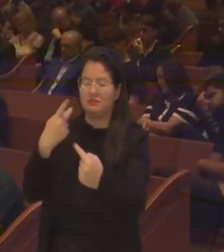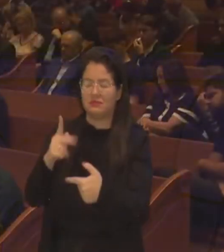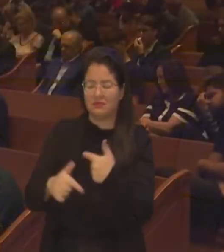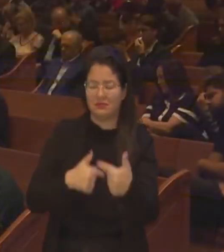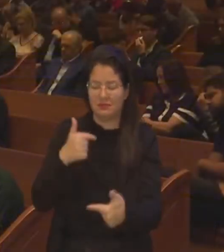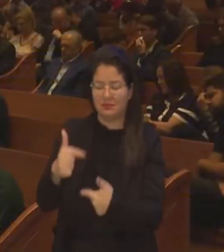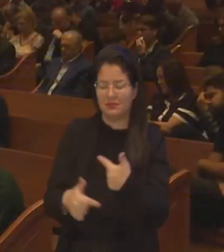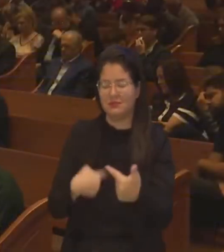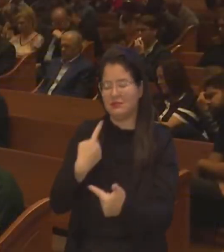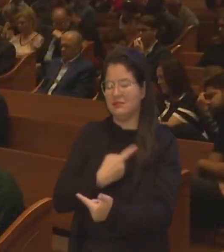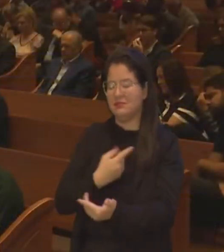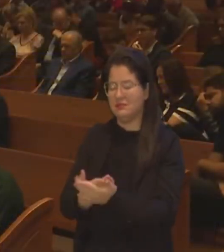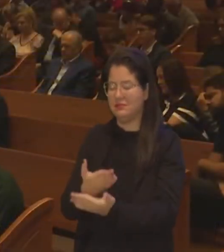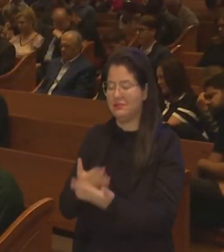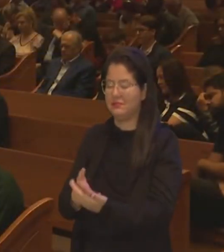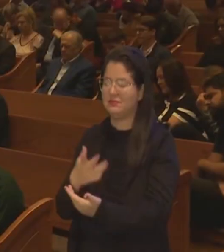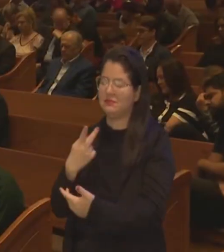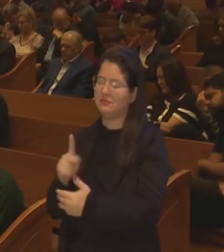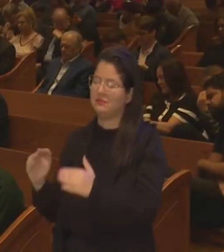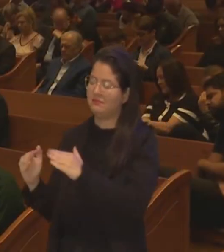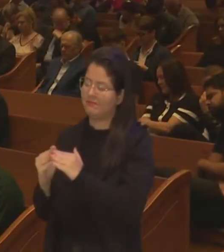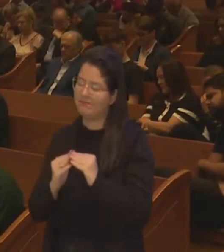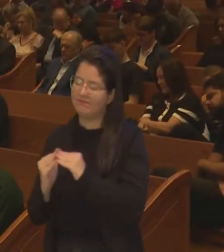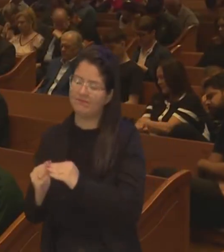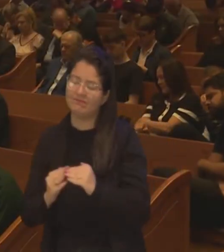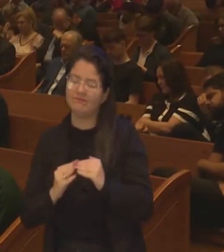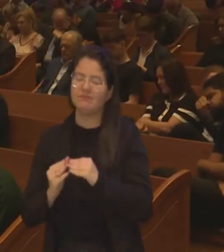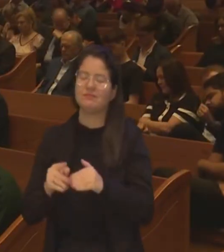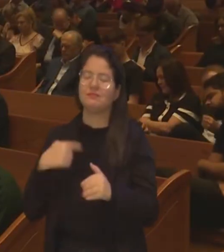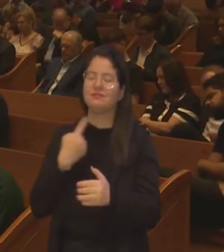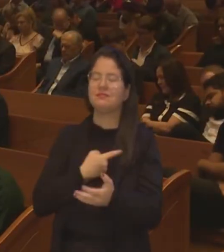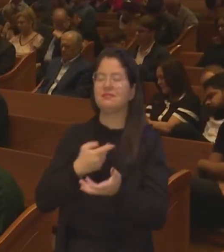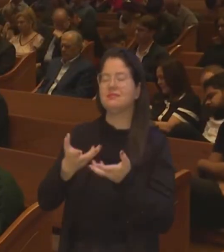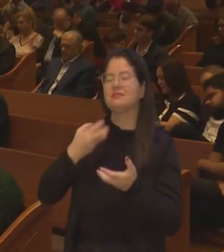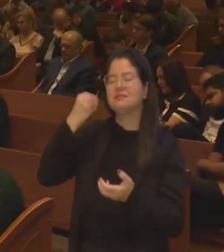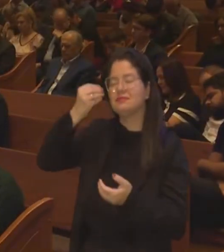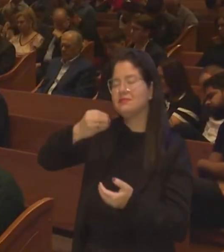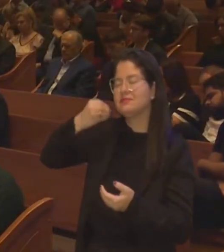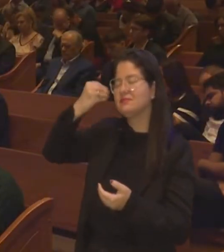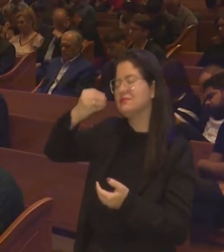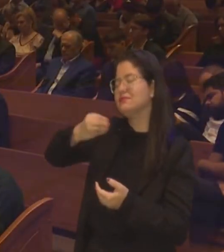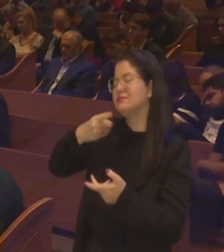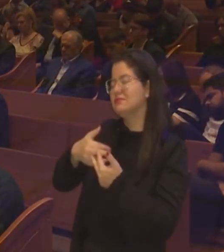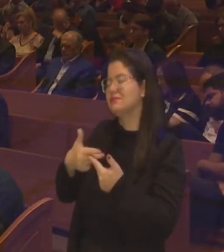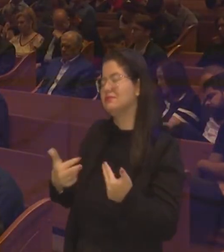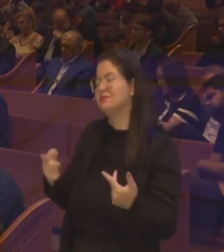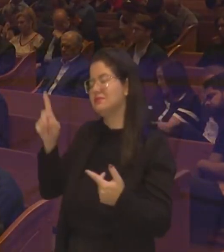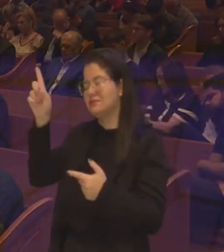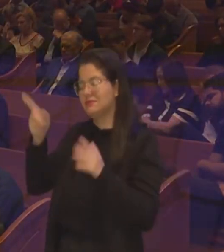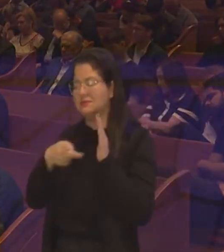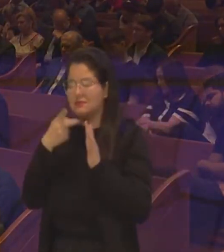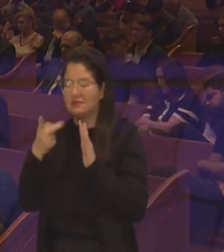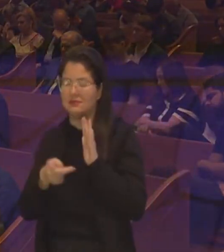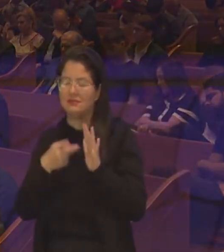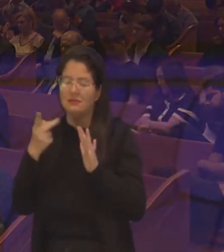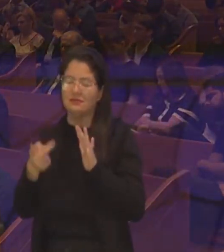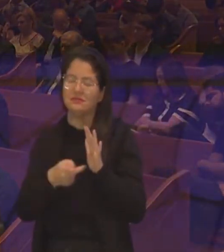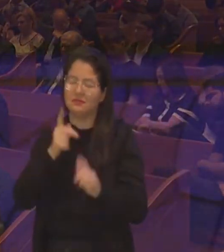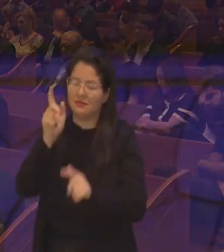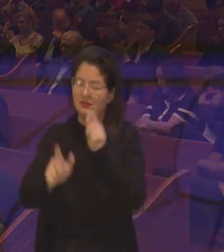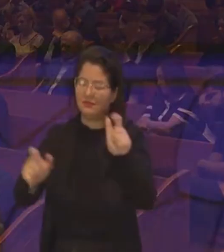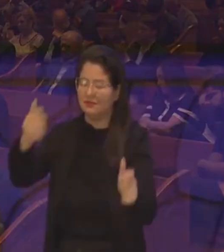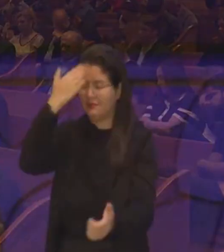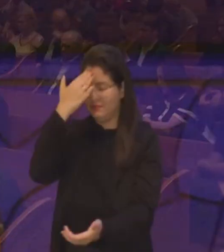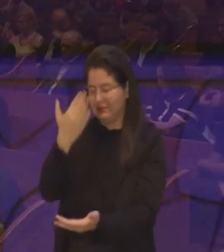nos nossos estudos, na nossa vizinhança. Nós queremos experimentar, ó Deus, aquilo que o Senhor promete àqueles que creem